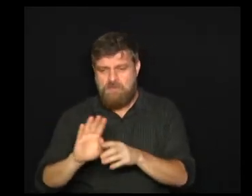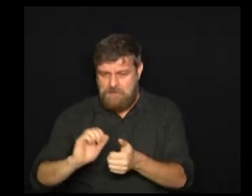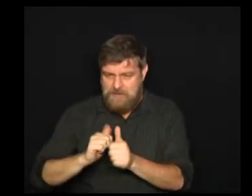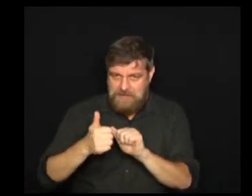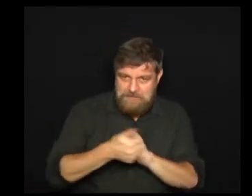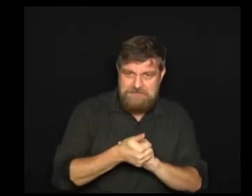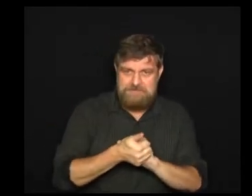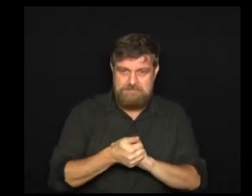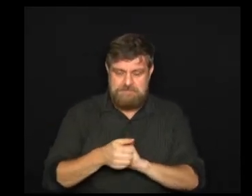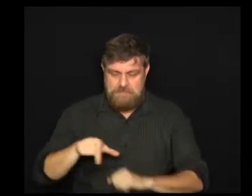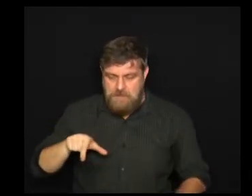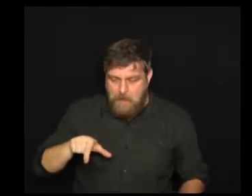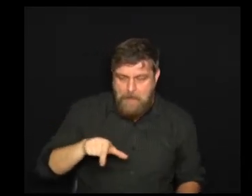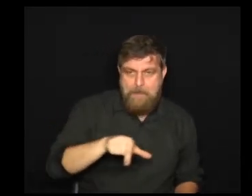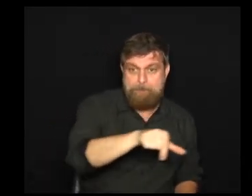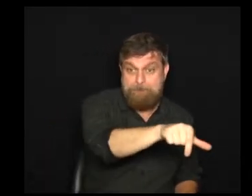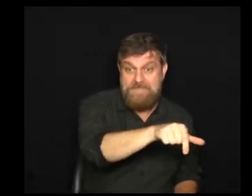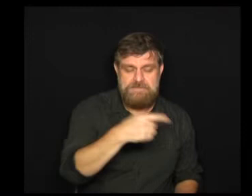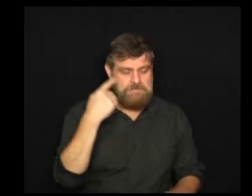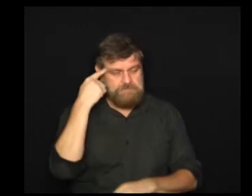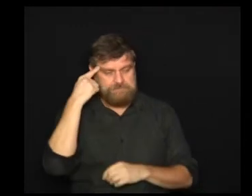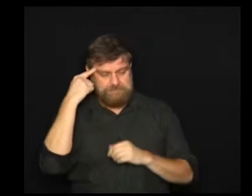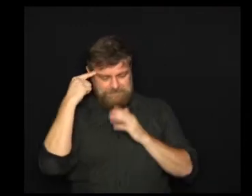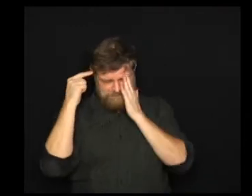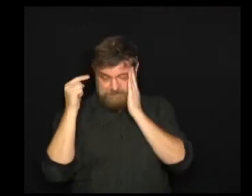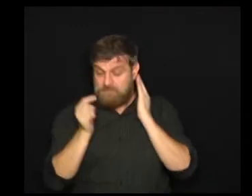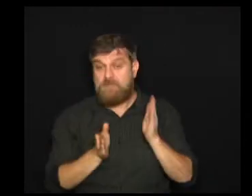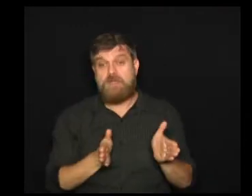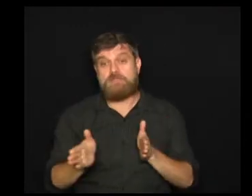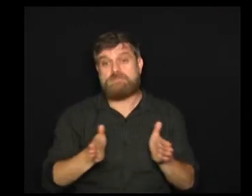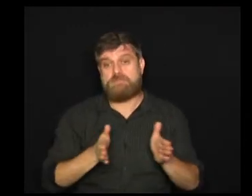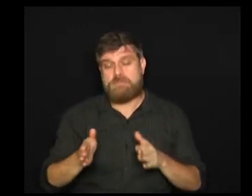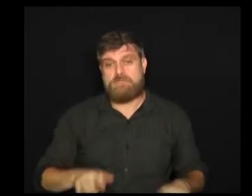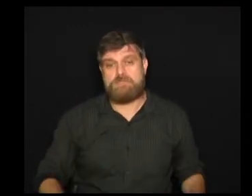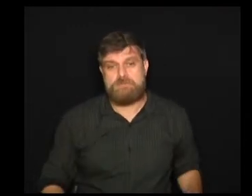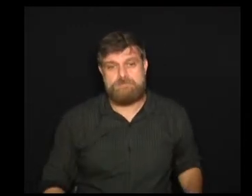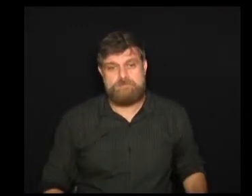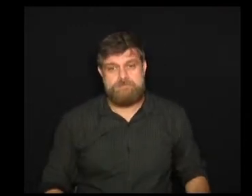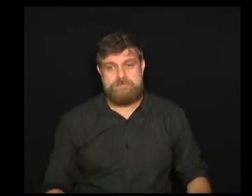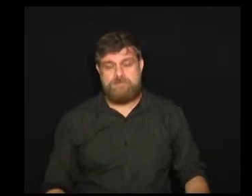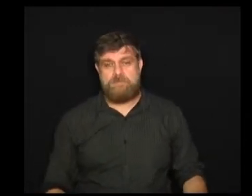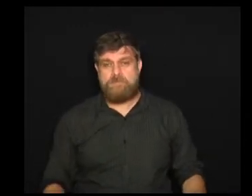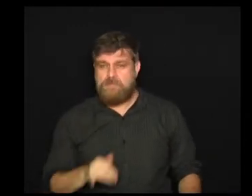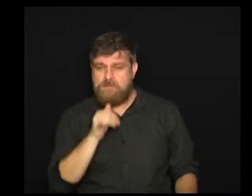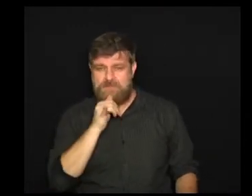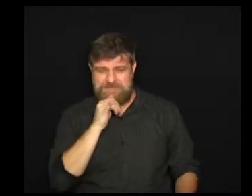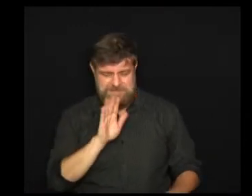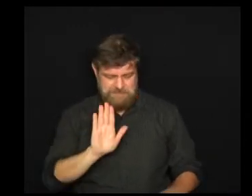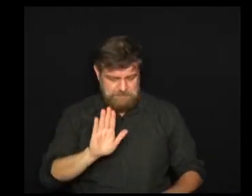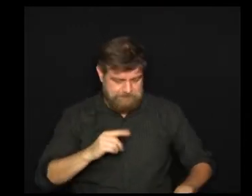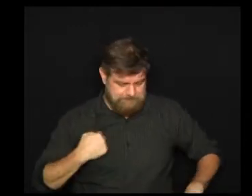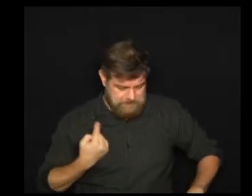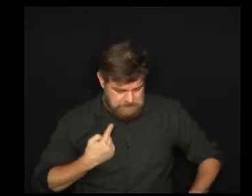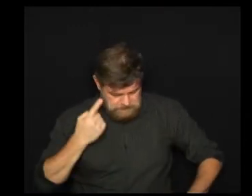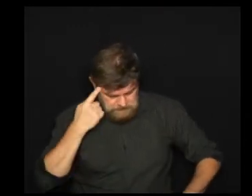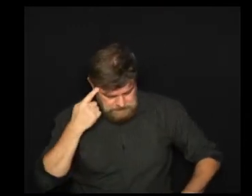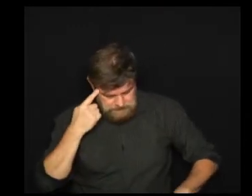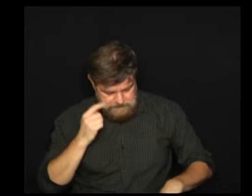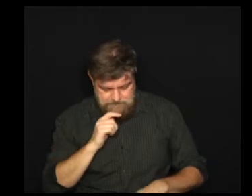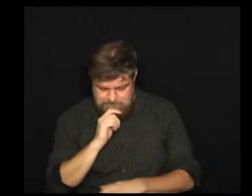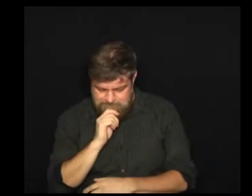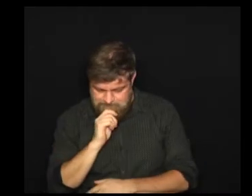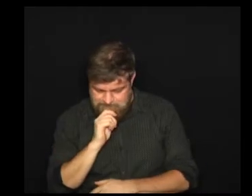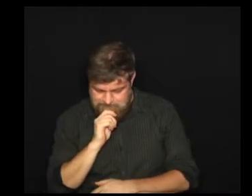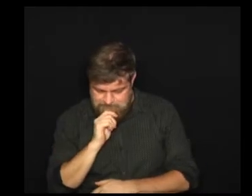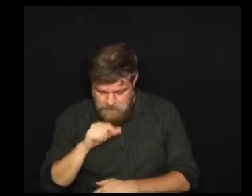no traçado urbano, que ele seja pensado na acessibilidade. Então, por exemplo, vou dar um exemplo aqui do que a gente vem pensando de